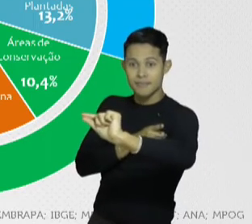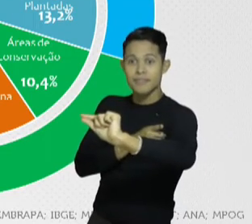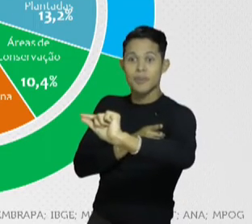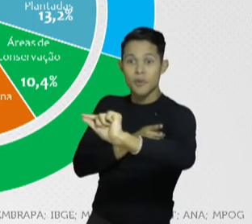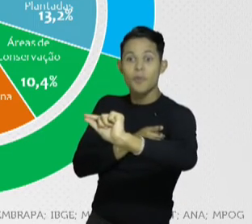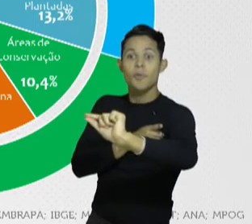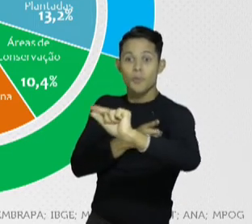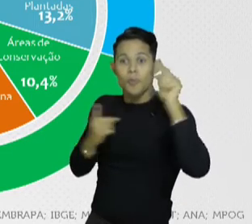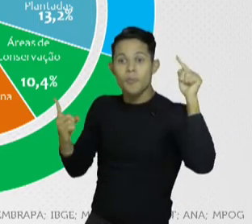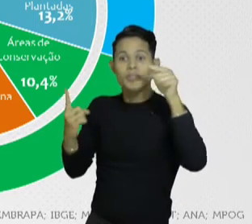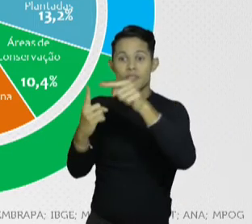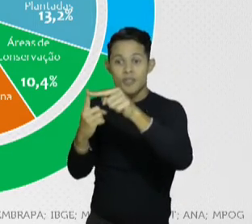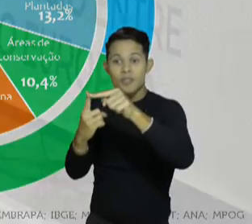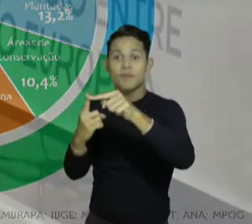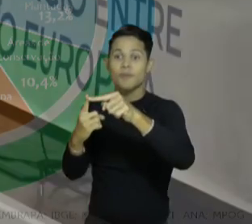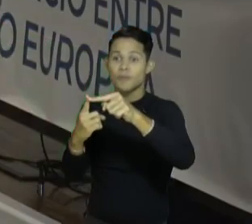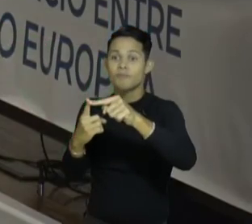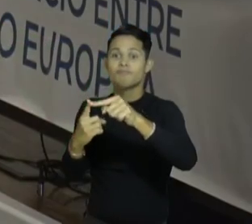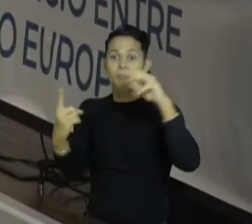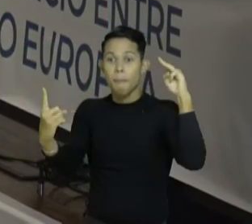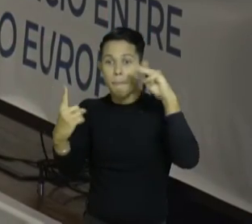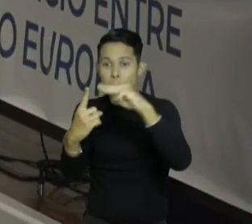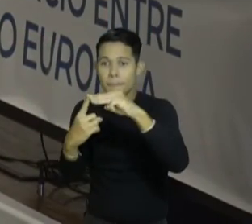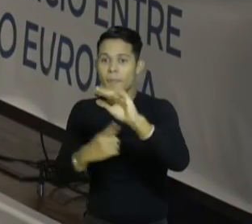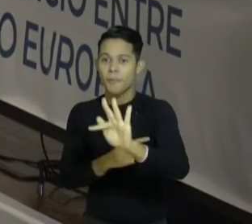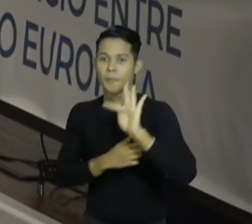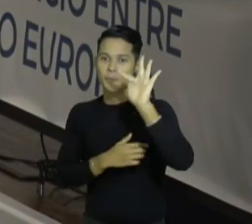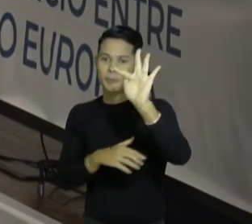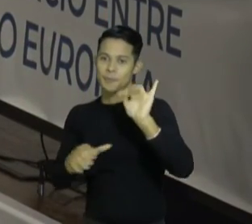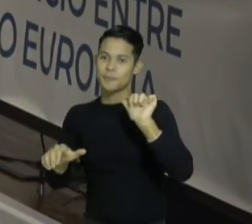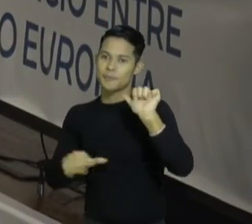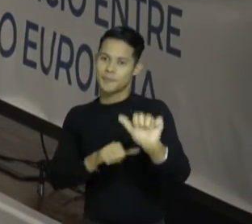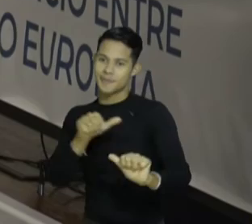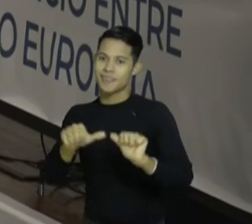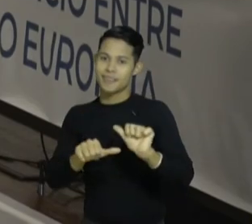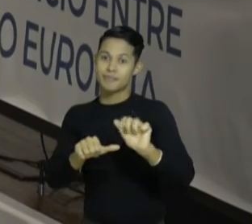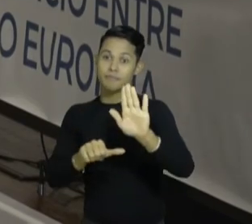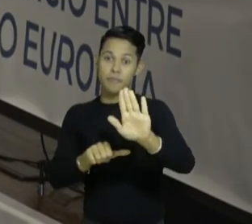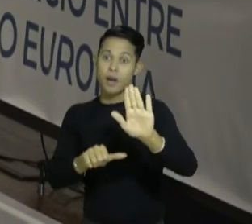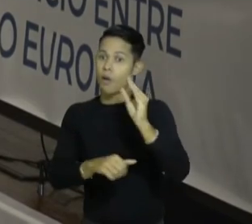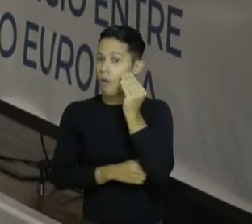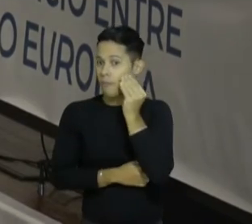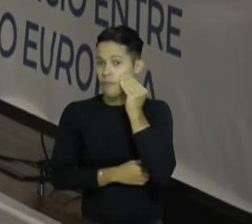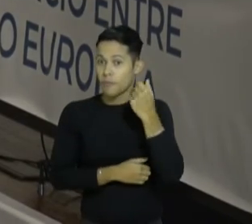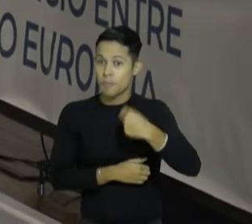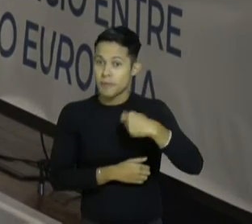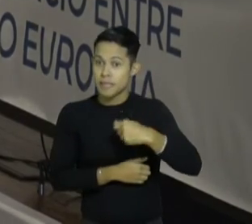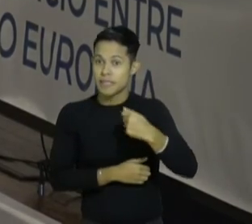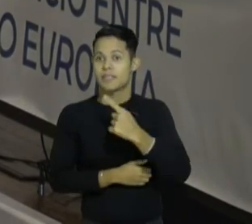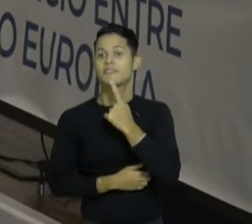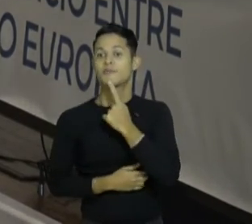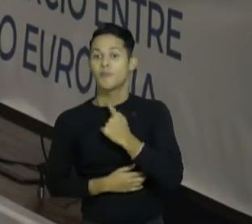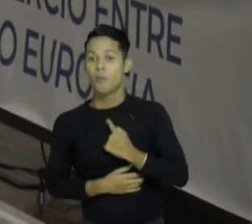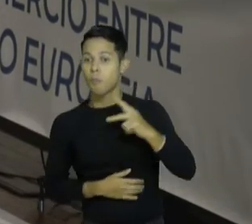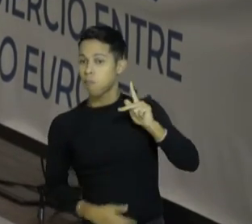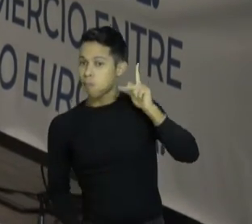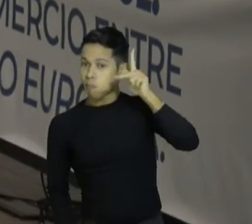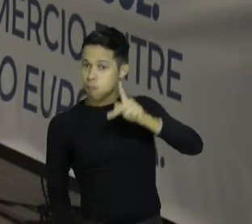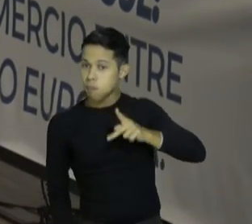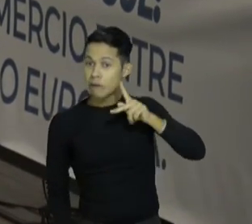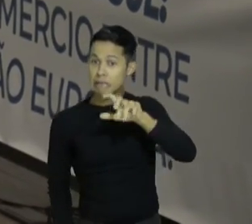que correr atrás disso quem decide sobre isso agora tem que ter vontade política para isso também se não tiver não vai